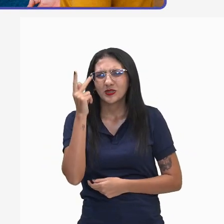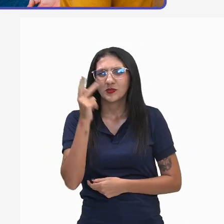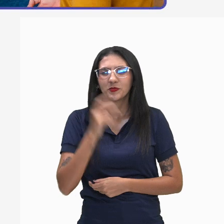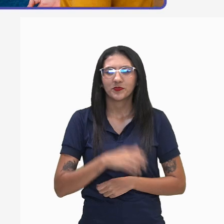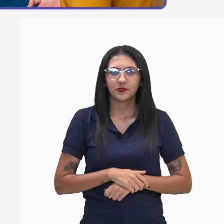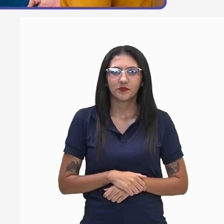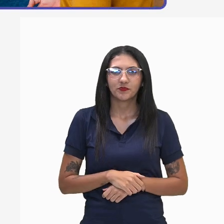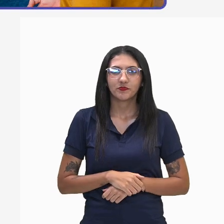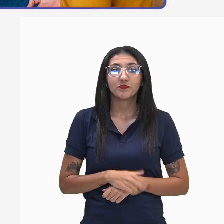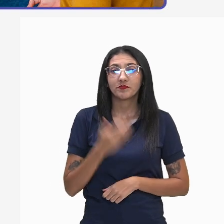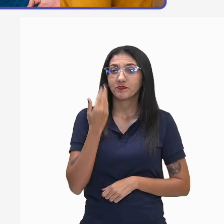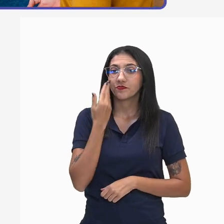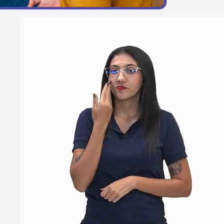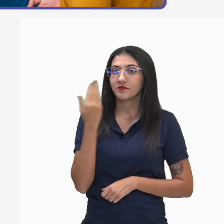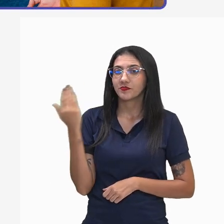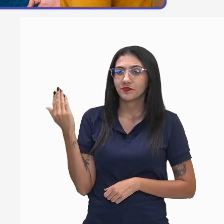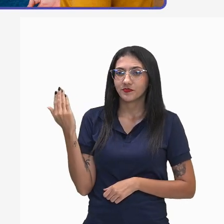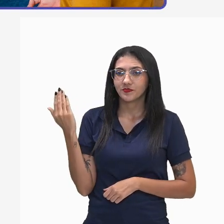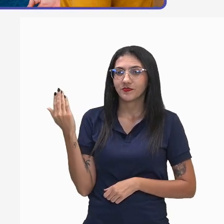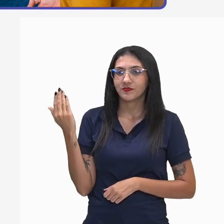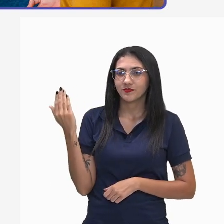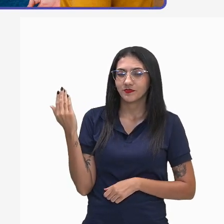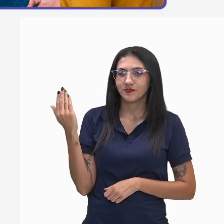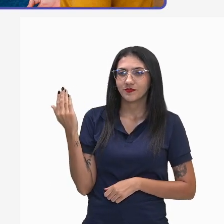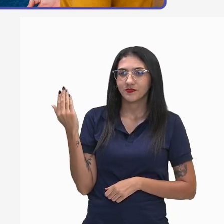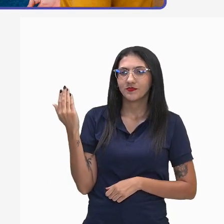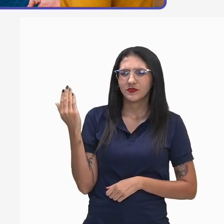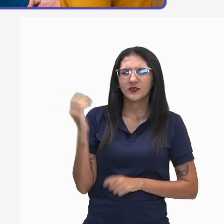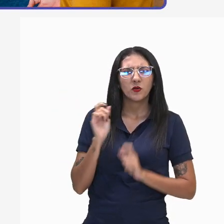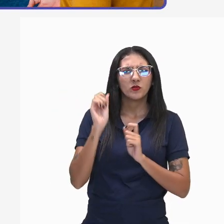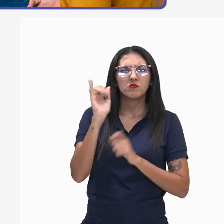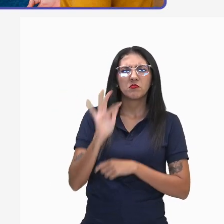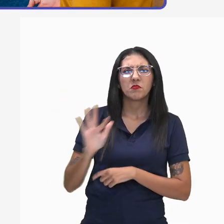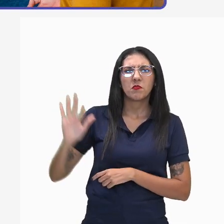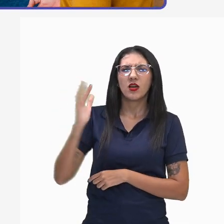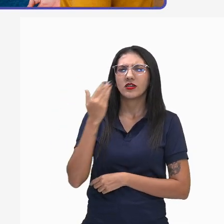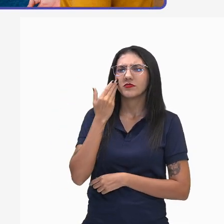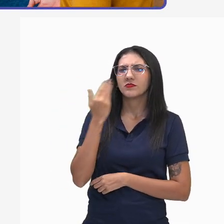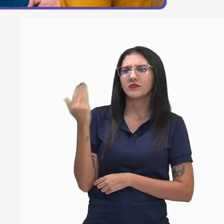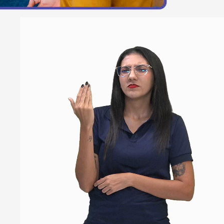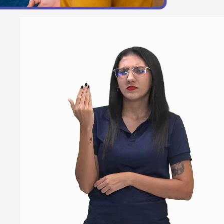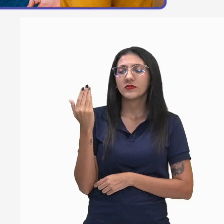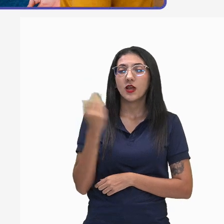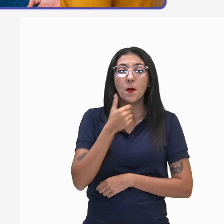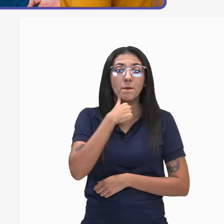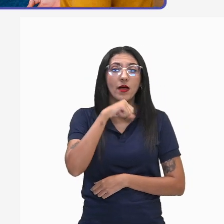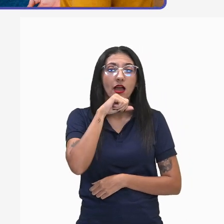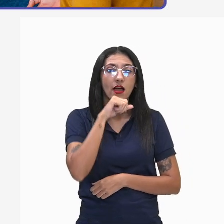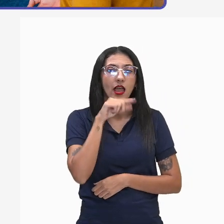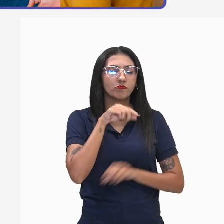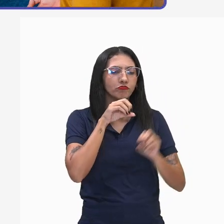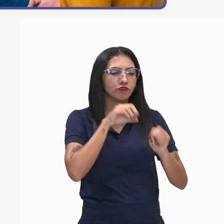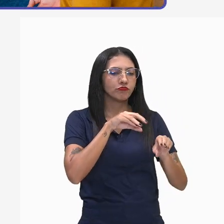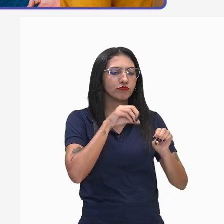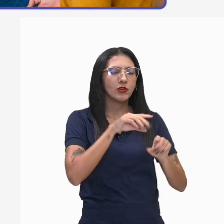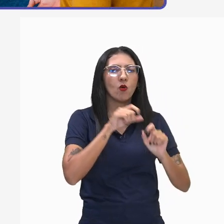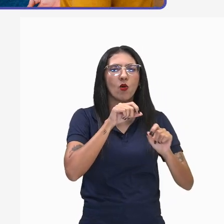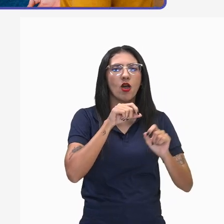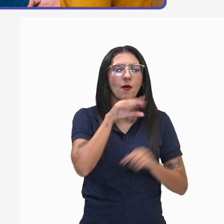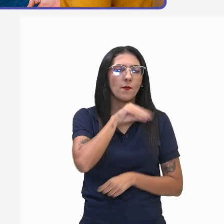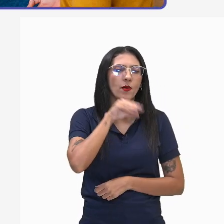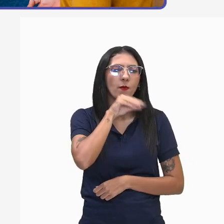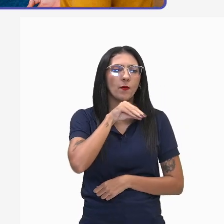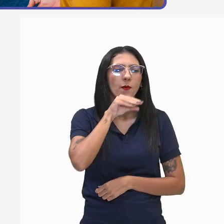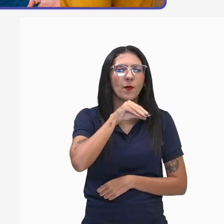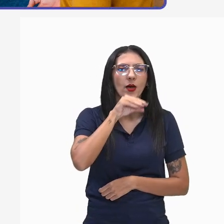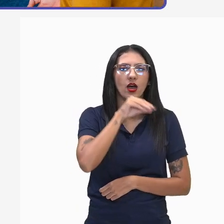dessa cartela o quê? Uma mãe ensinando o filho a fala, né? a oralidade, né?